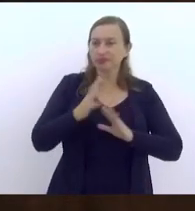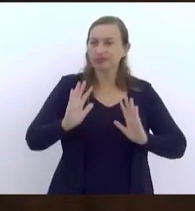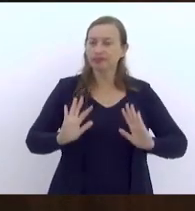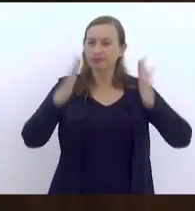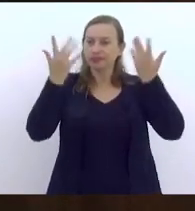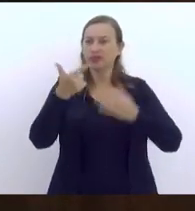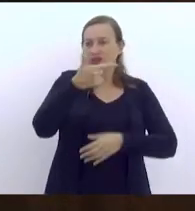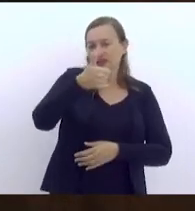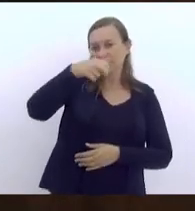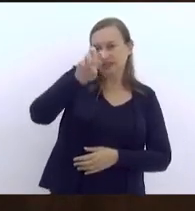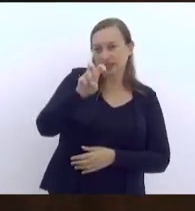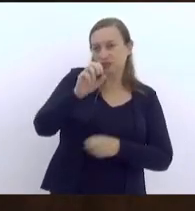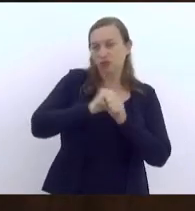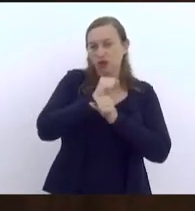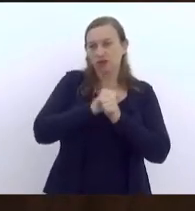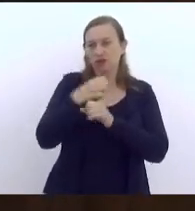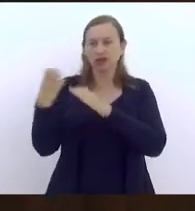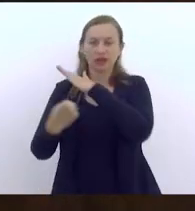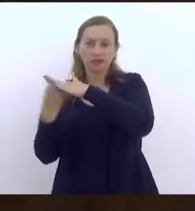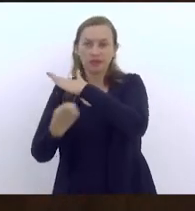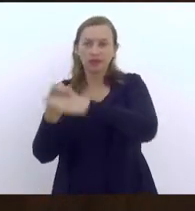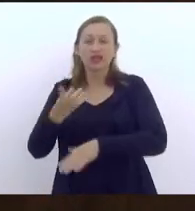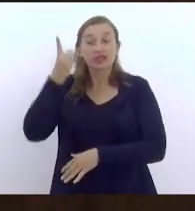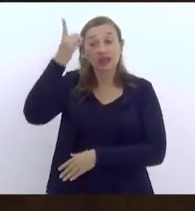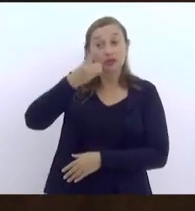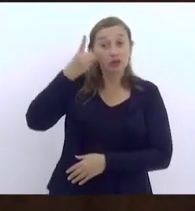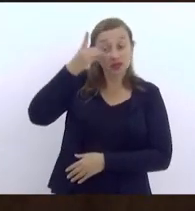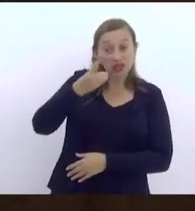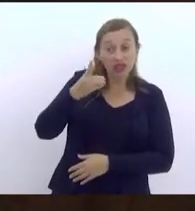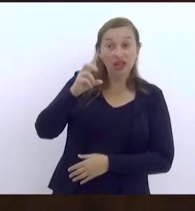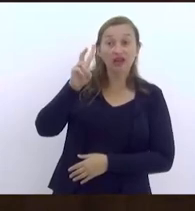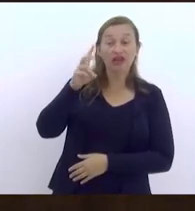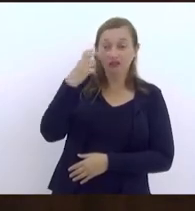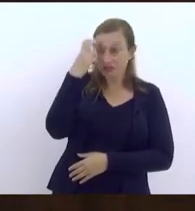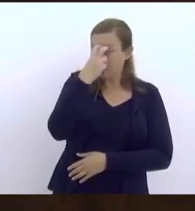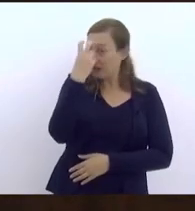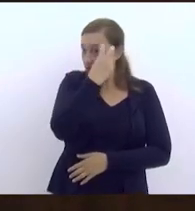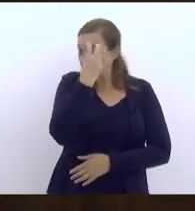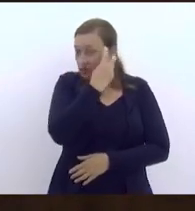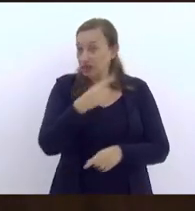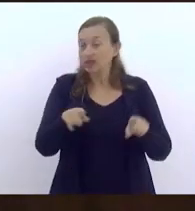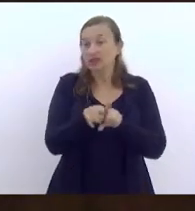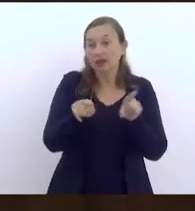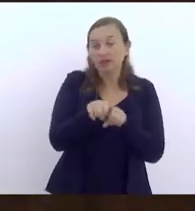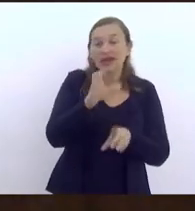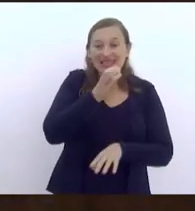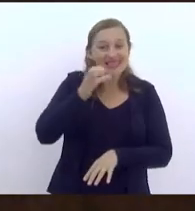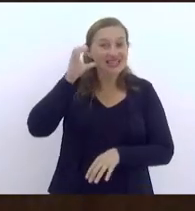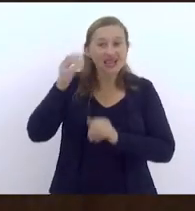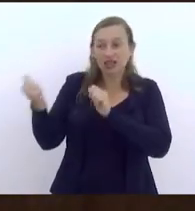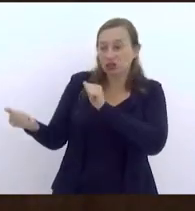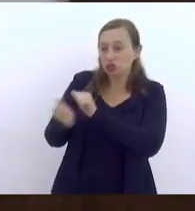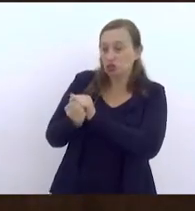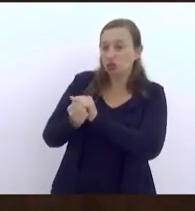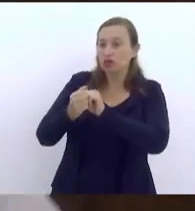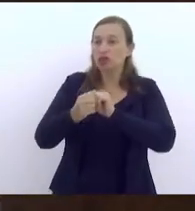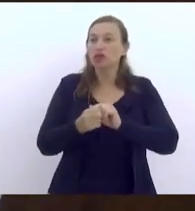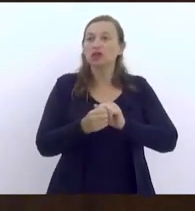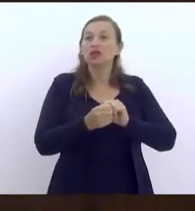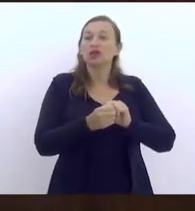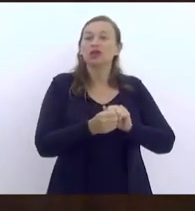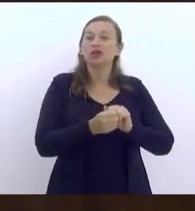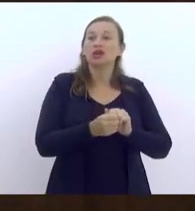25 anos da empresa. E deputada Verônica Lima e deputada Célia Jordão também estiveram comigo representando a